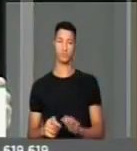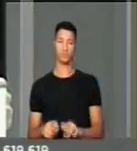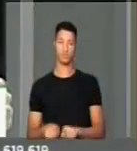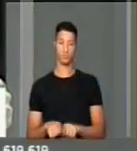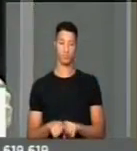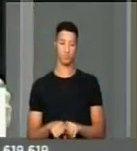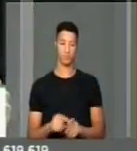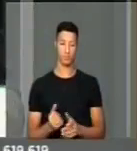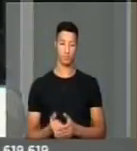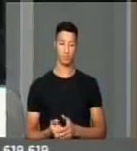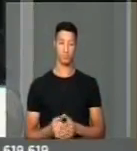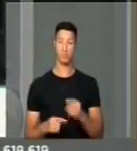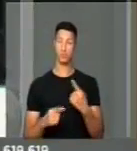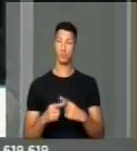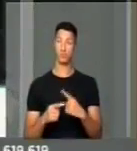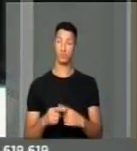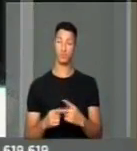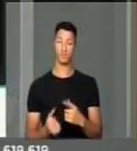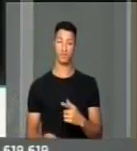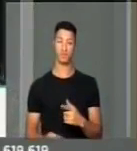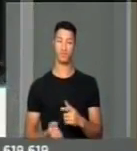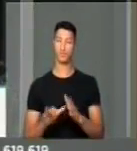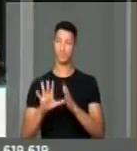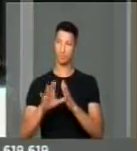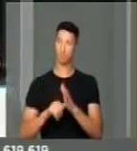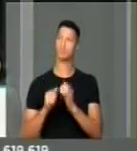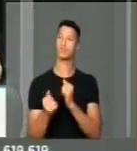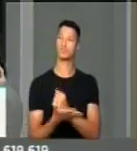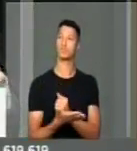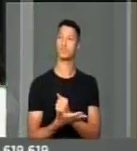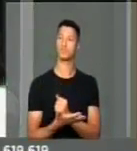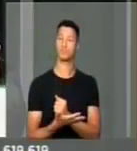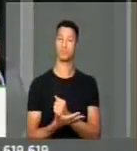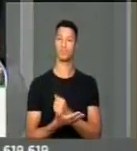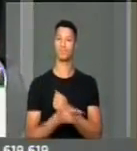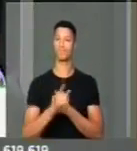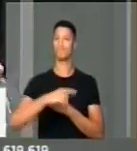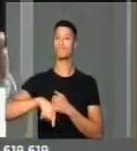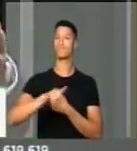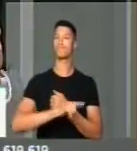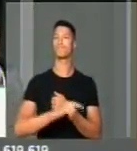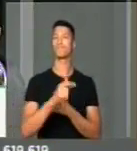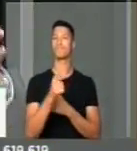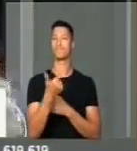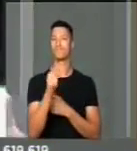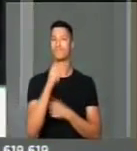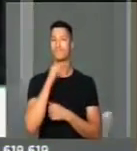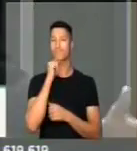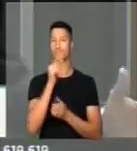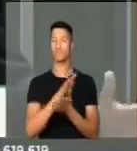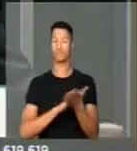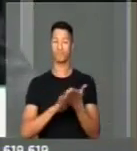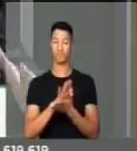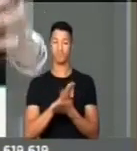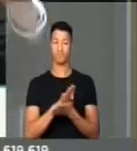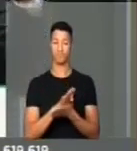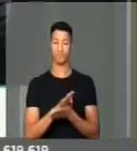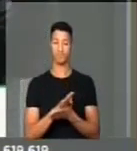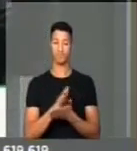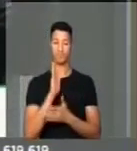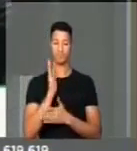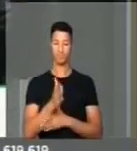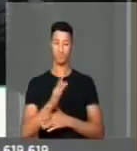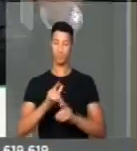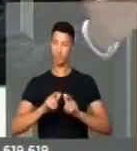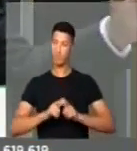Federal, porque a corrupção, ela, sem sombra de dúvidas, foi